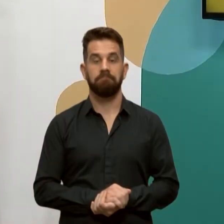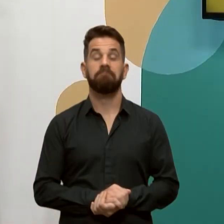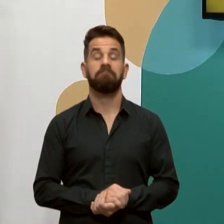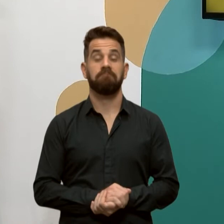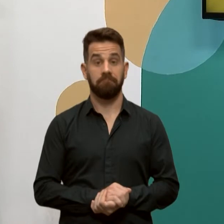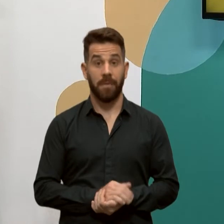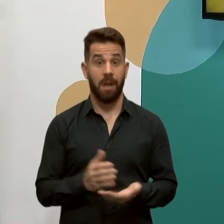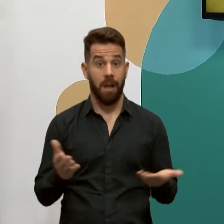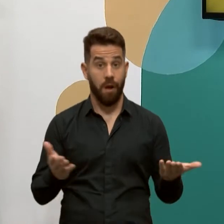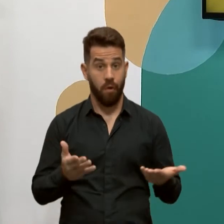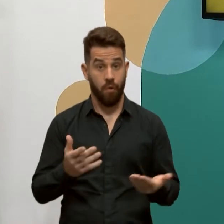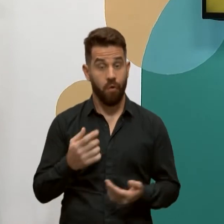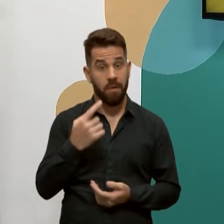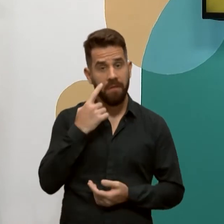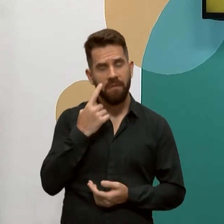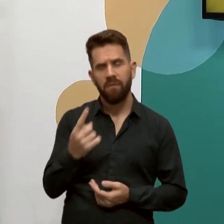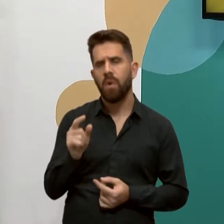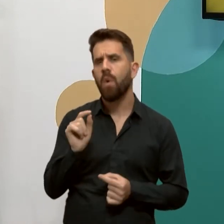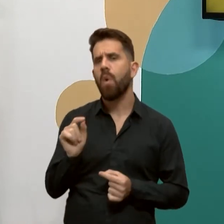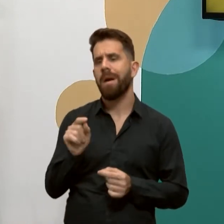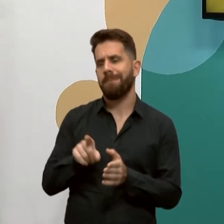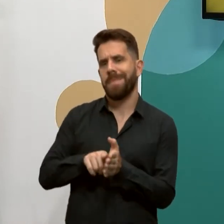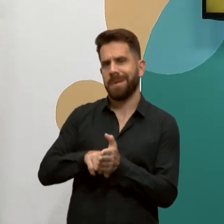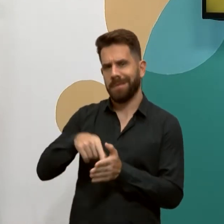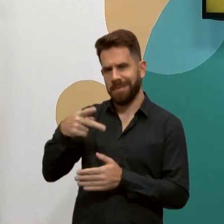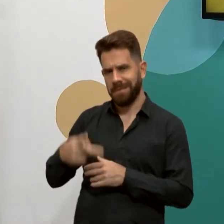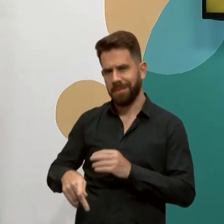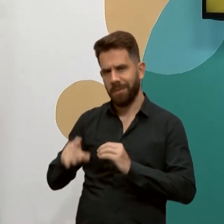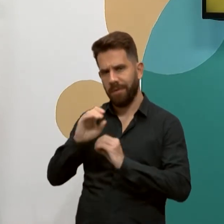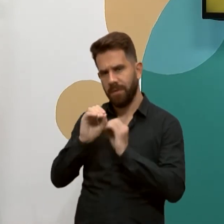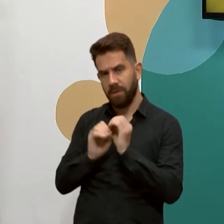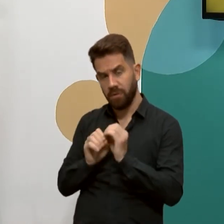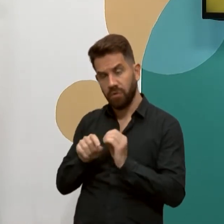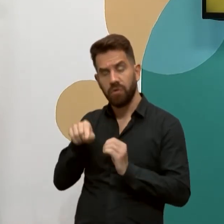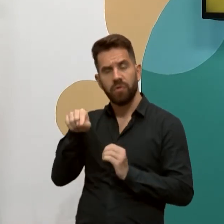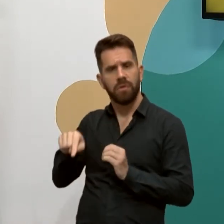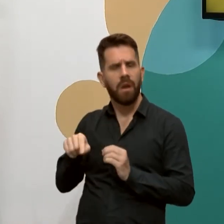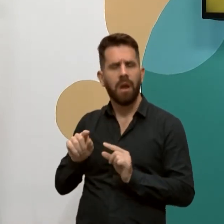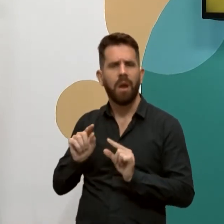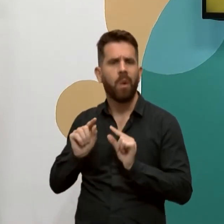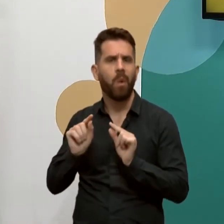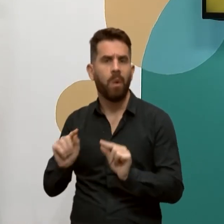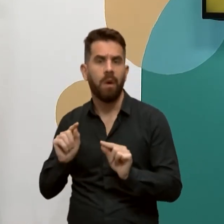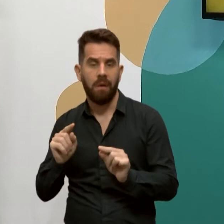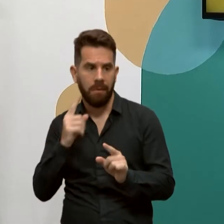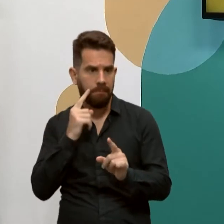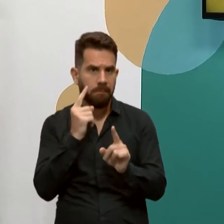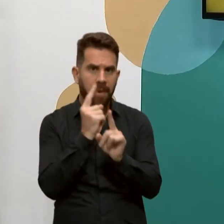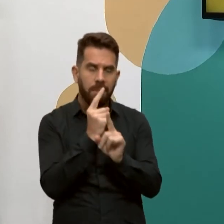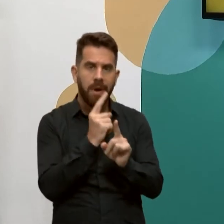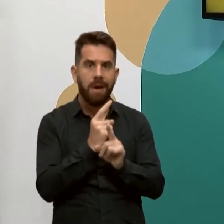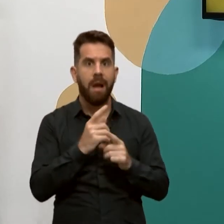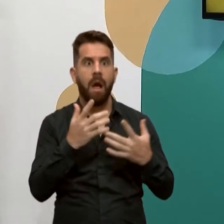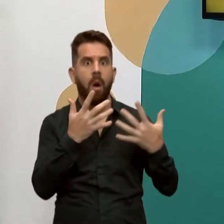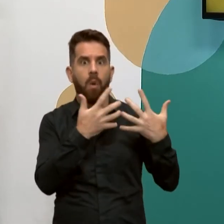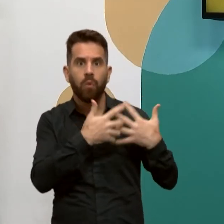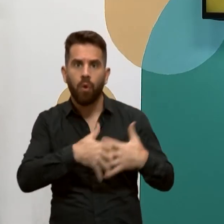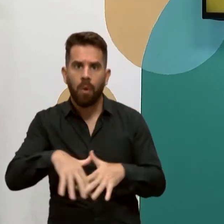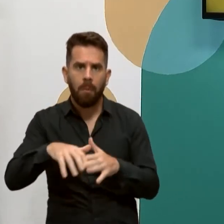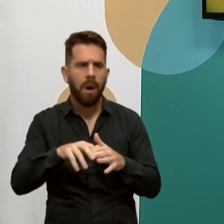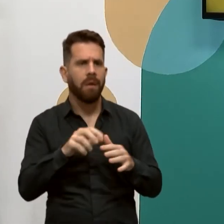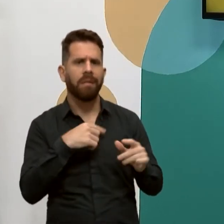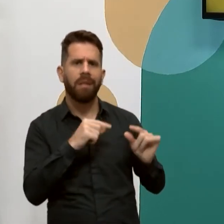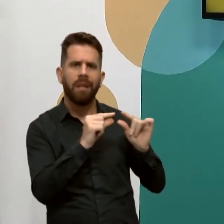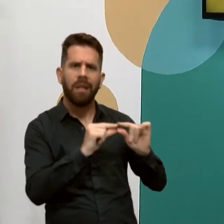Vamos conferir agora uma pesquisa da UFG que criou uma maneira de identificar automaticamente mensagens com traços